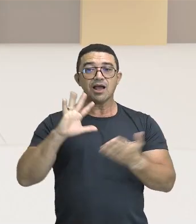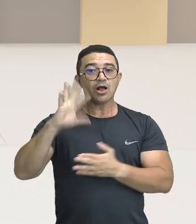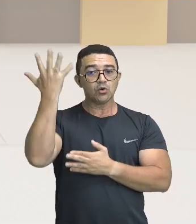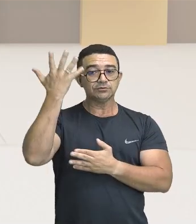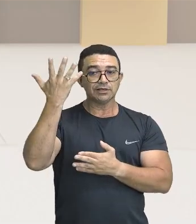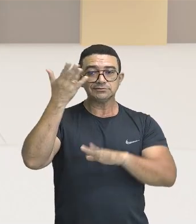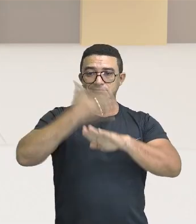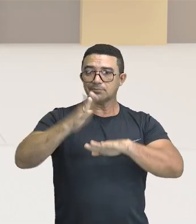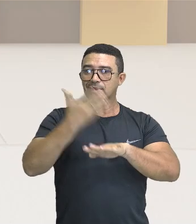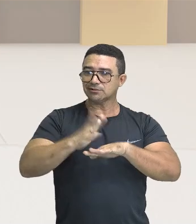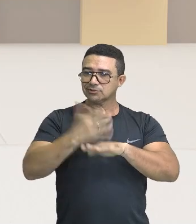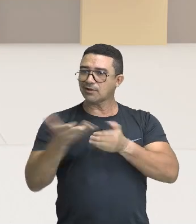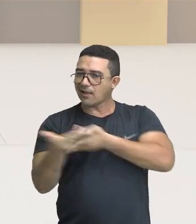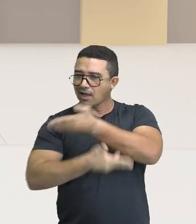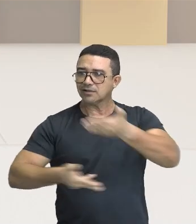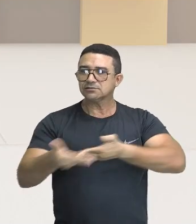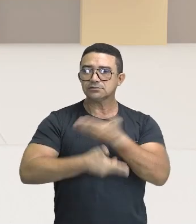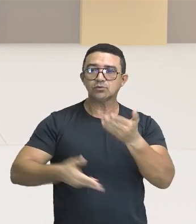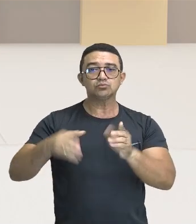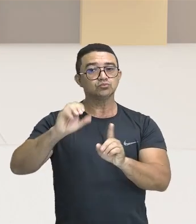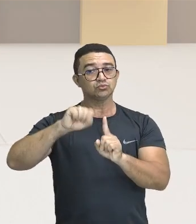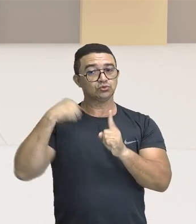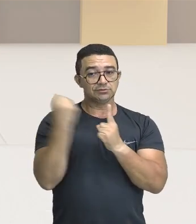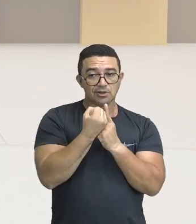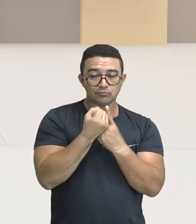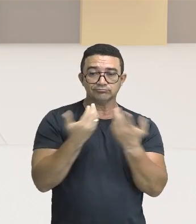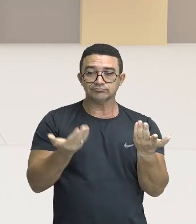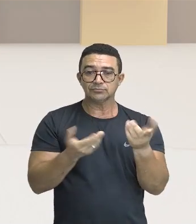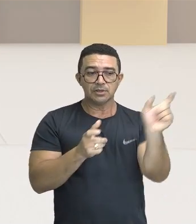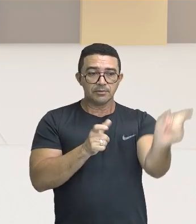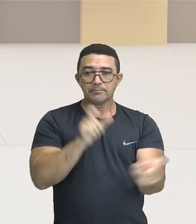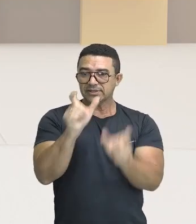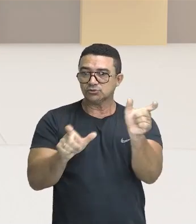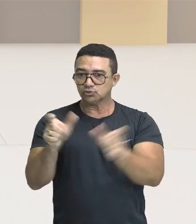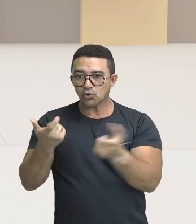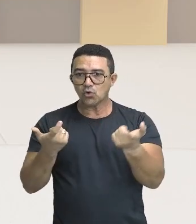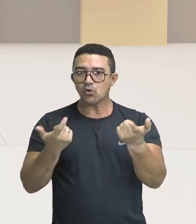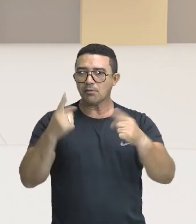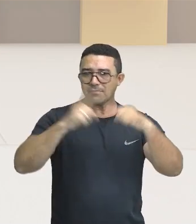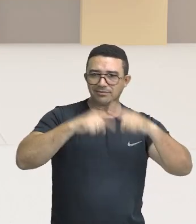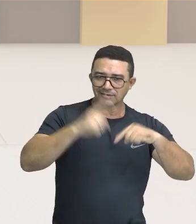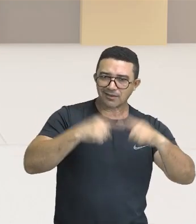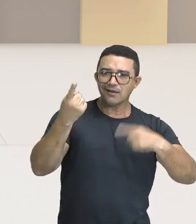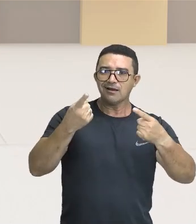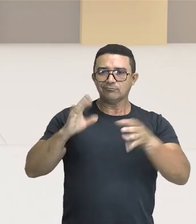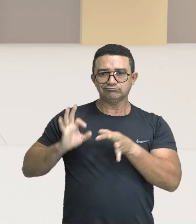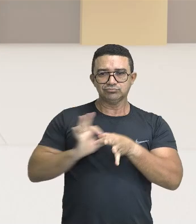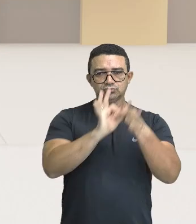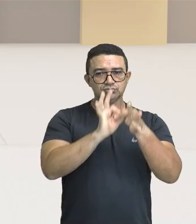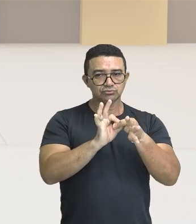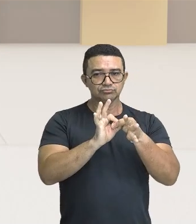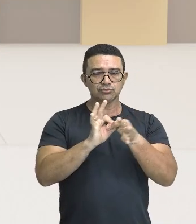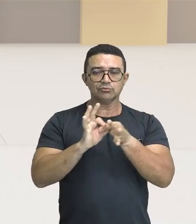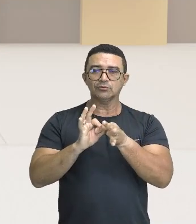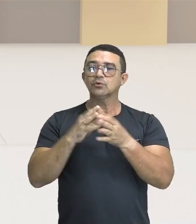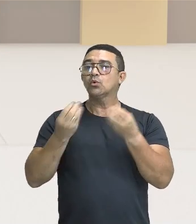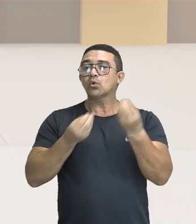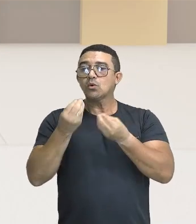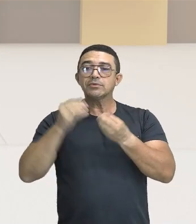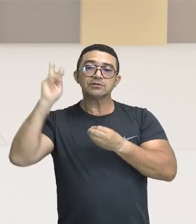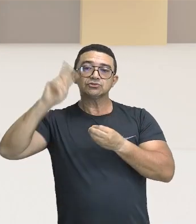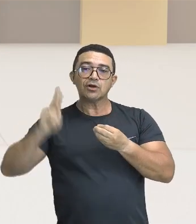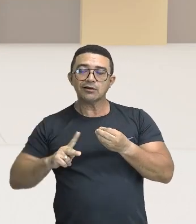sua prática social, entre ele e o objeto, entre as outras pessoas, de forma histórica, através